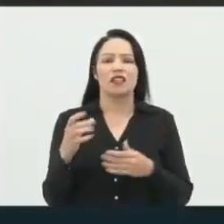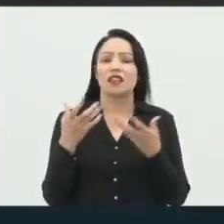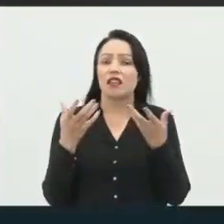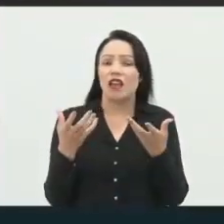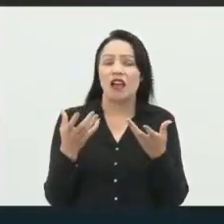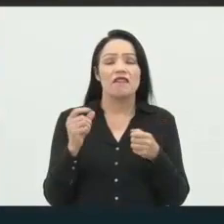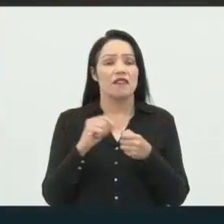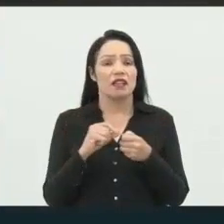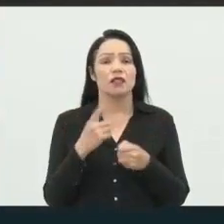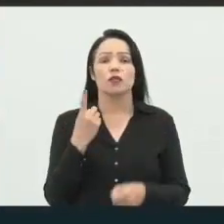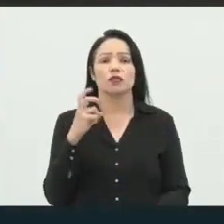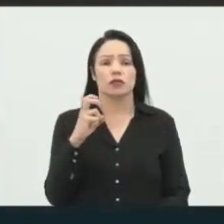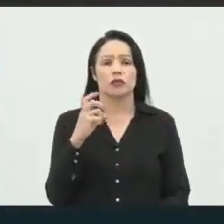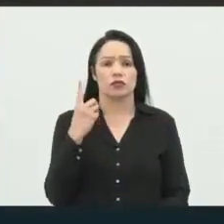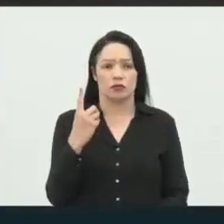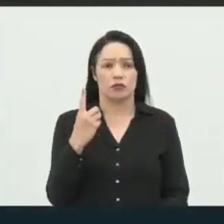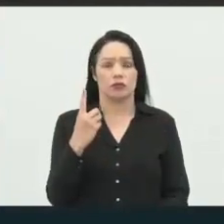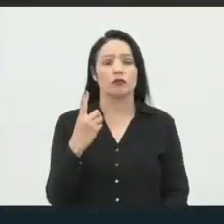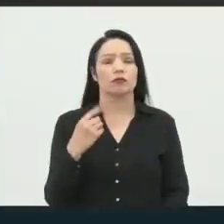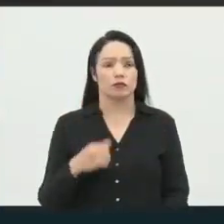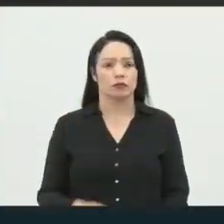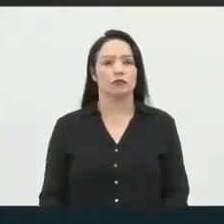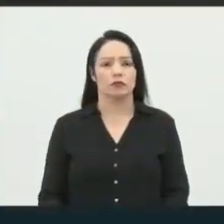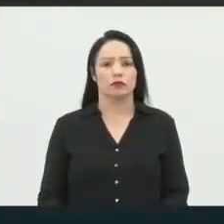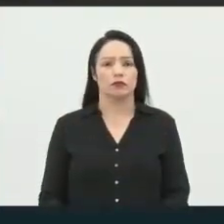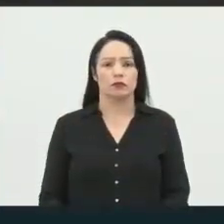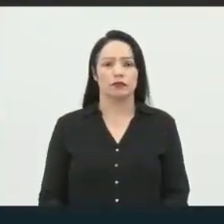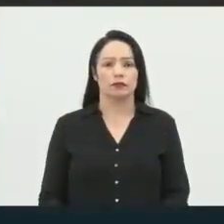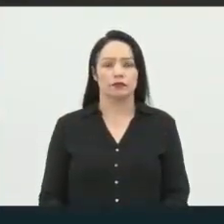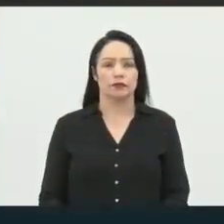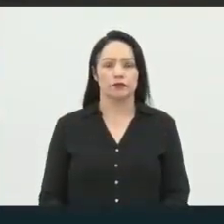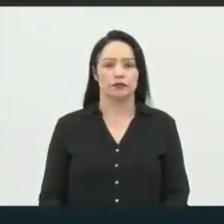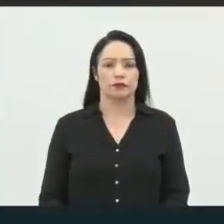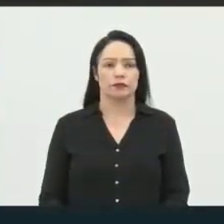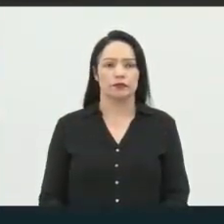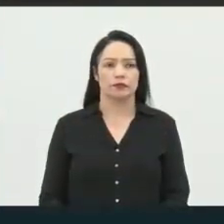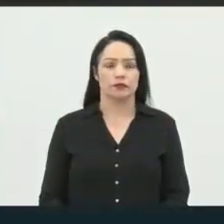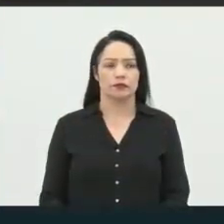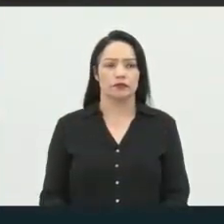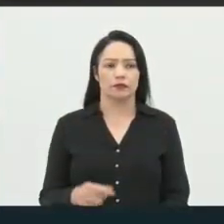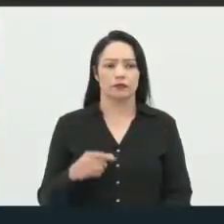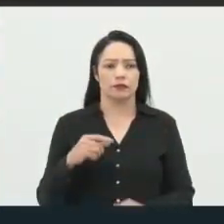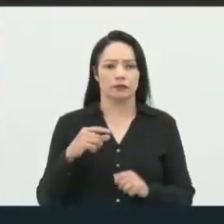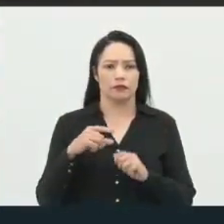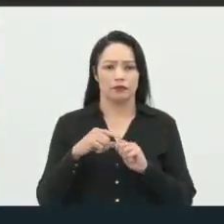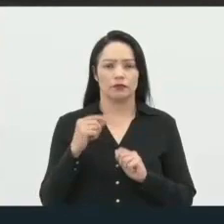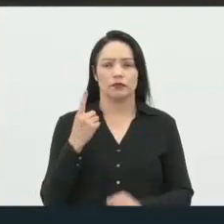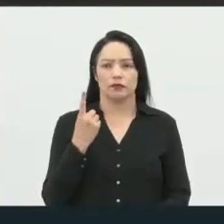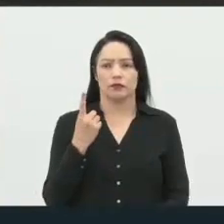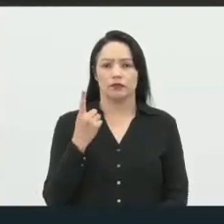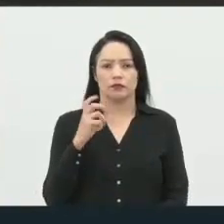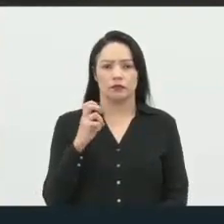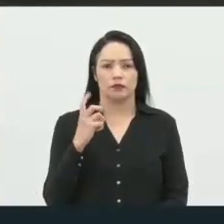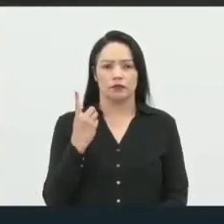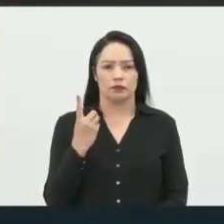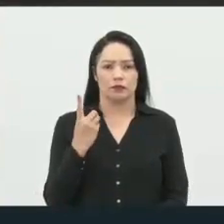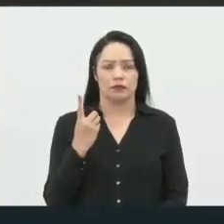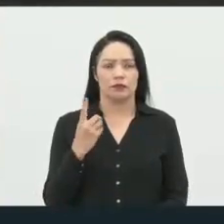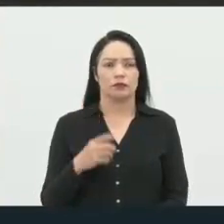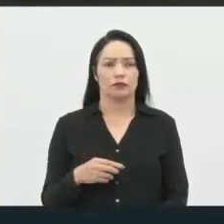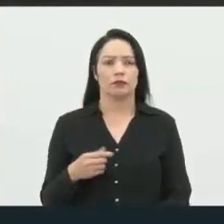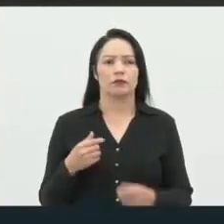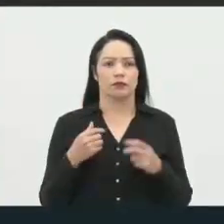seu presidente eu vou continuar a minha fala pelos 51 o seu presente pelo 151